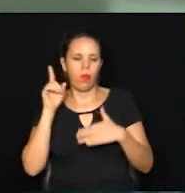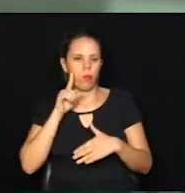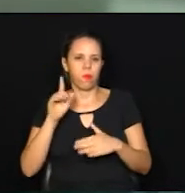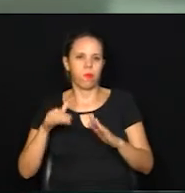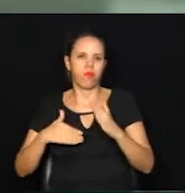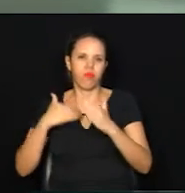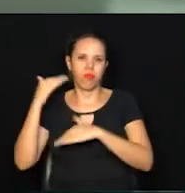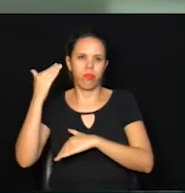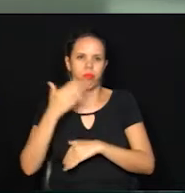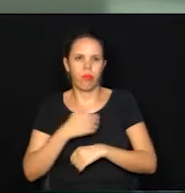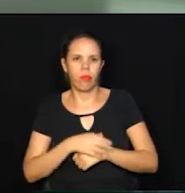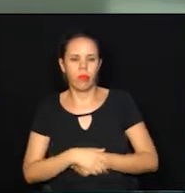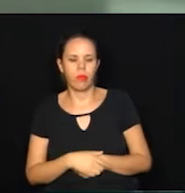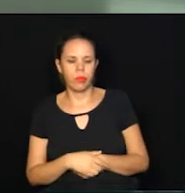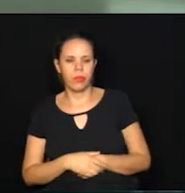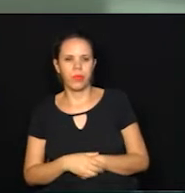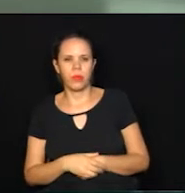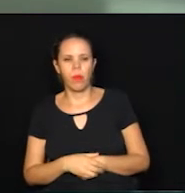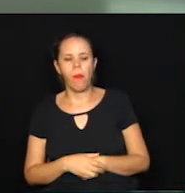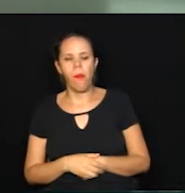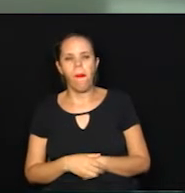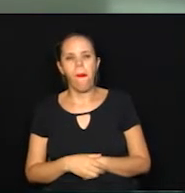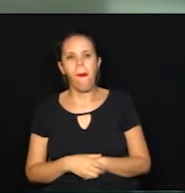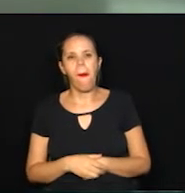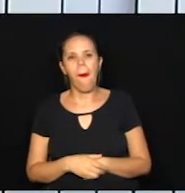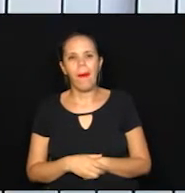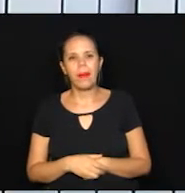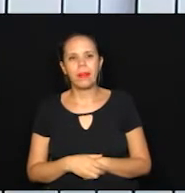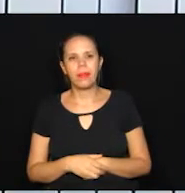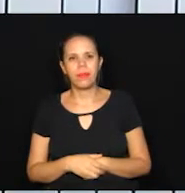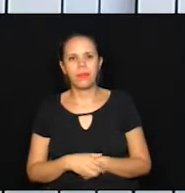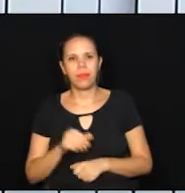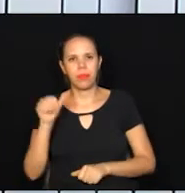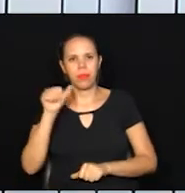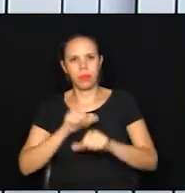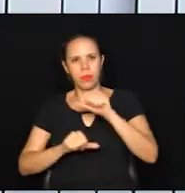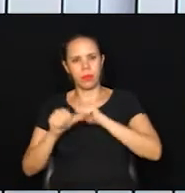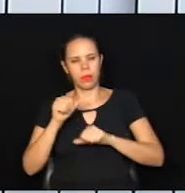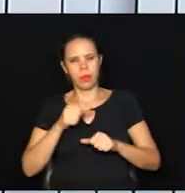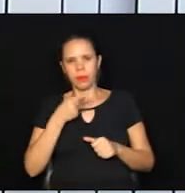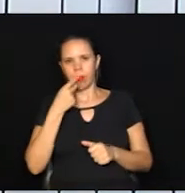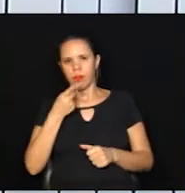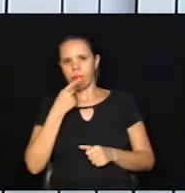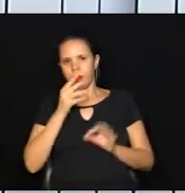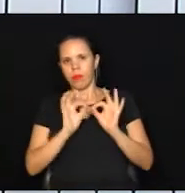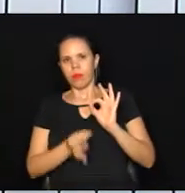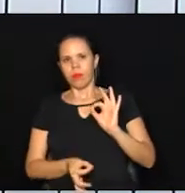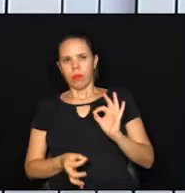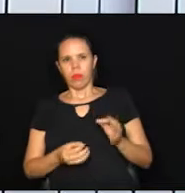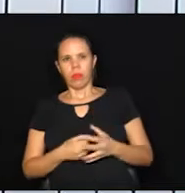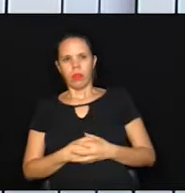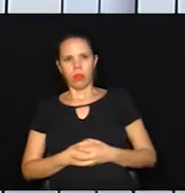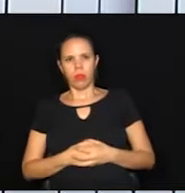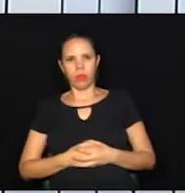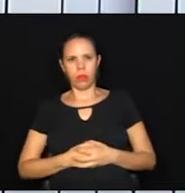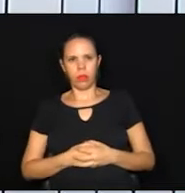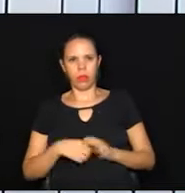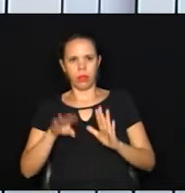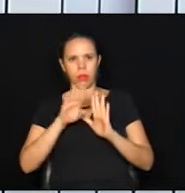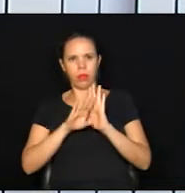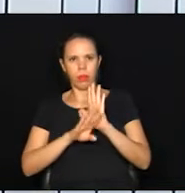Estados Unidos. Tá. Sobre essas mudanças a gente vai abordar bastante aqui no nosso